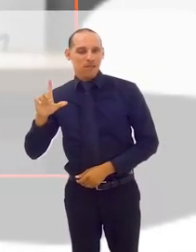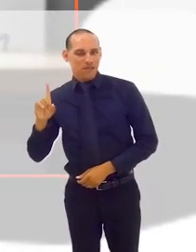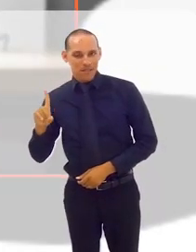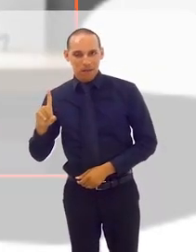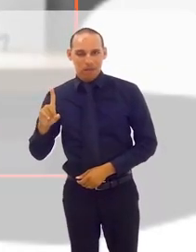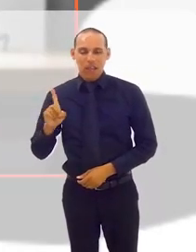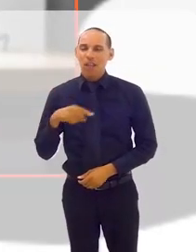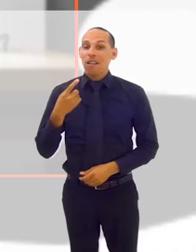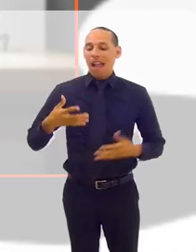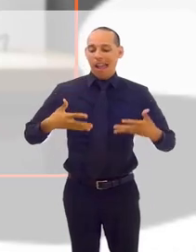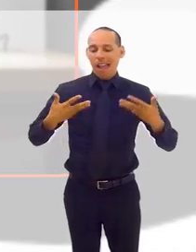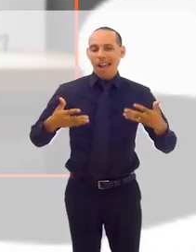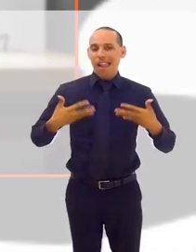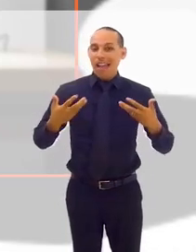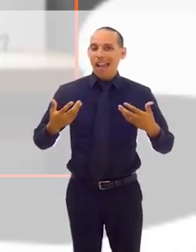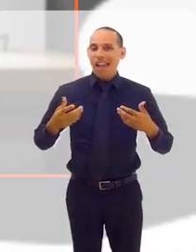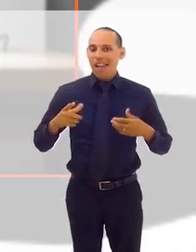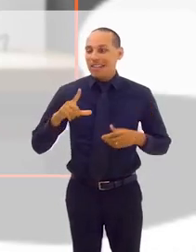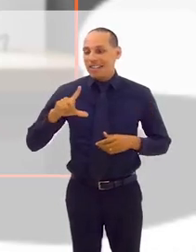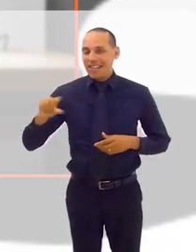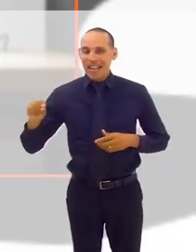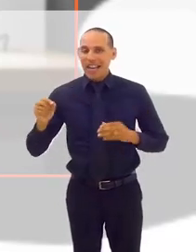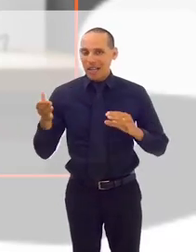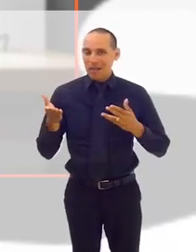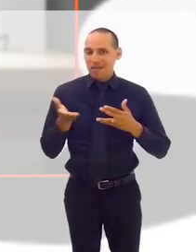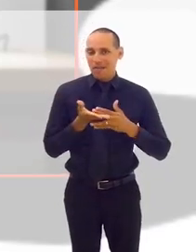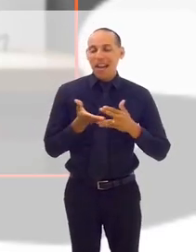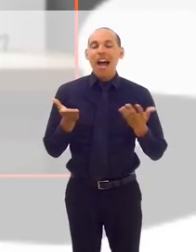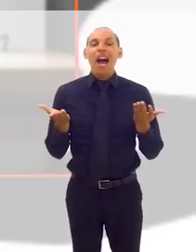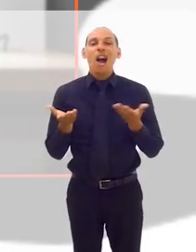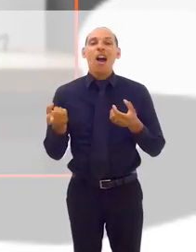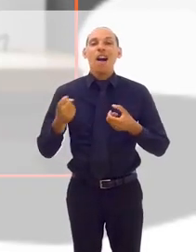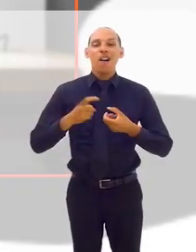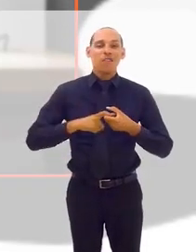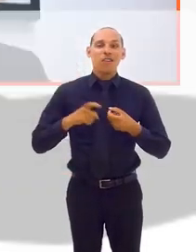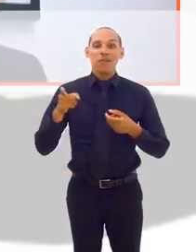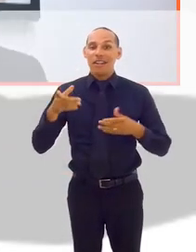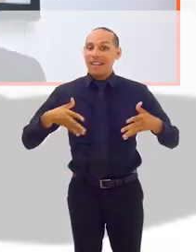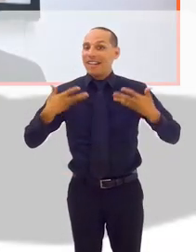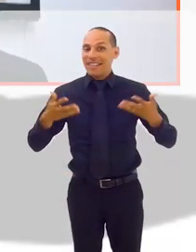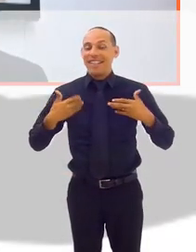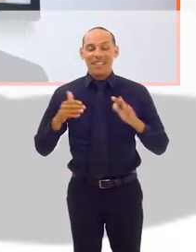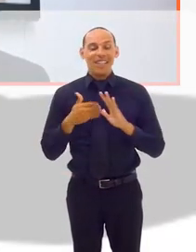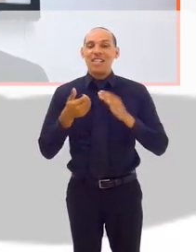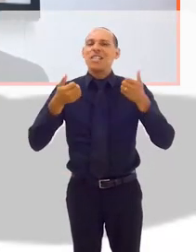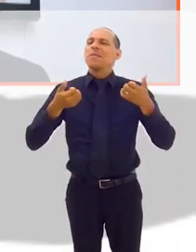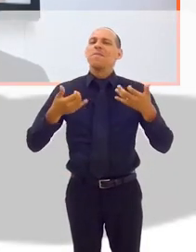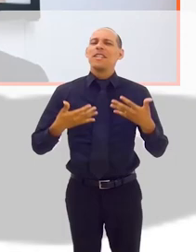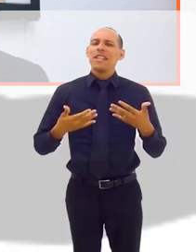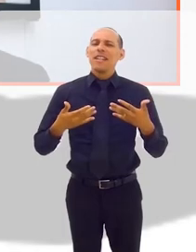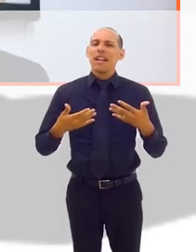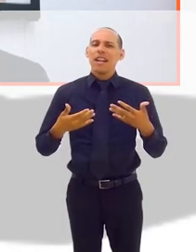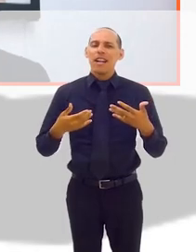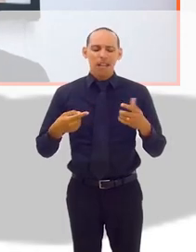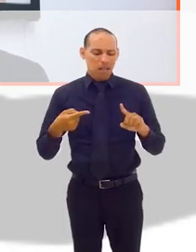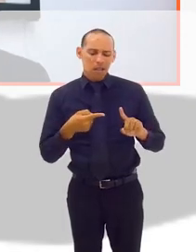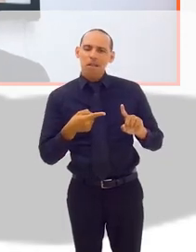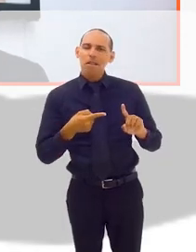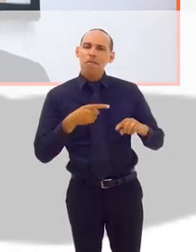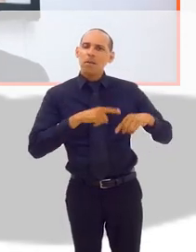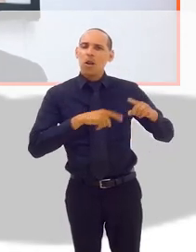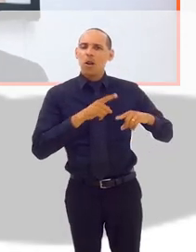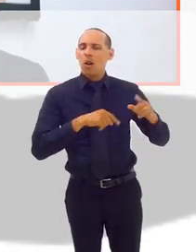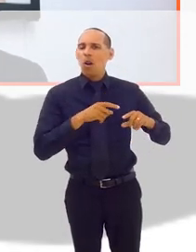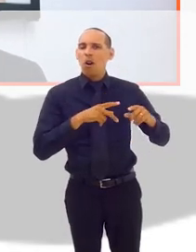descontração que nós fomos para o intervalo, Érico, queria que você agora entrasse nessa alegria toda, explicasse como é que funciona esse